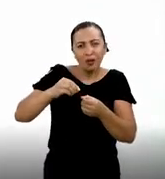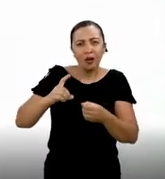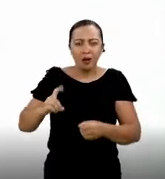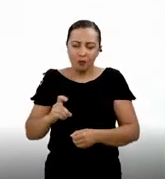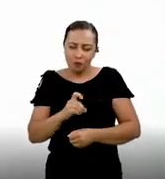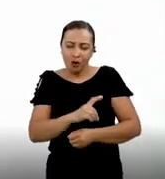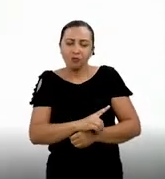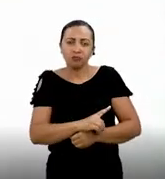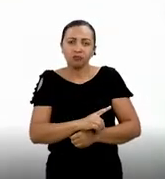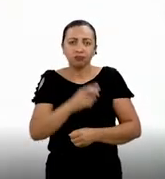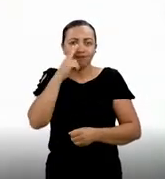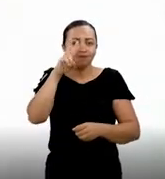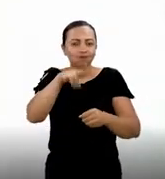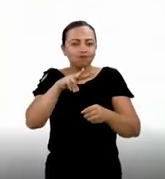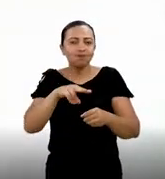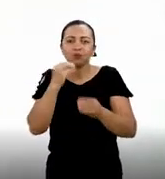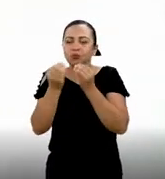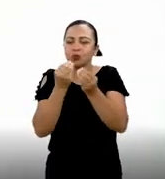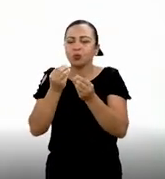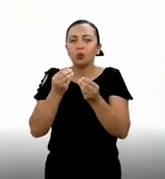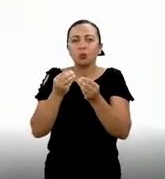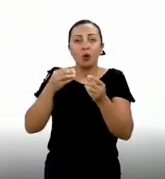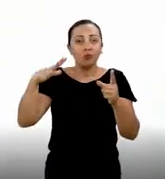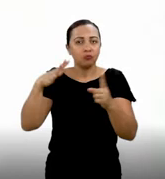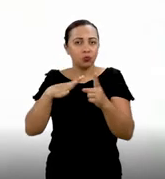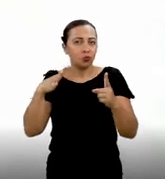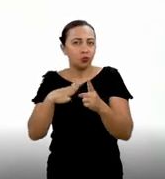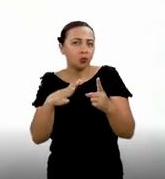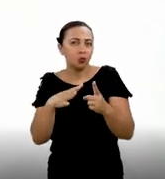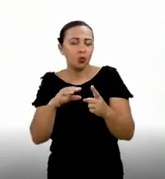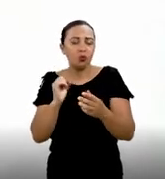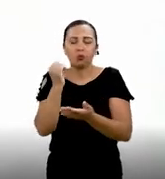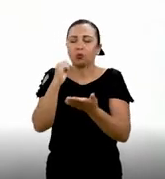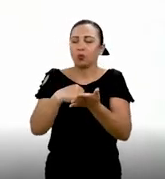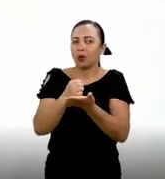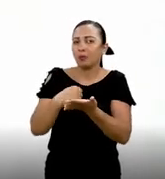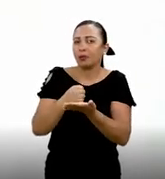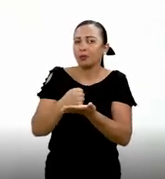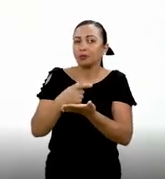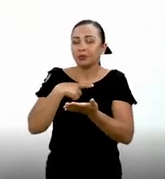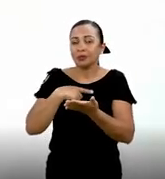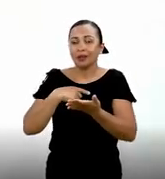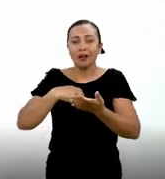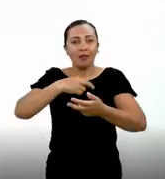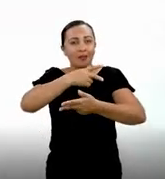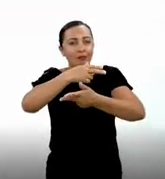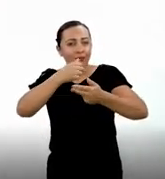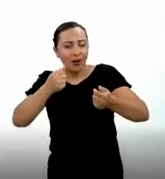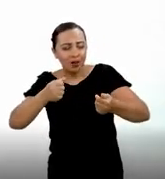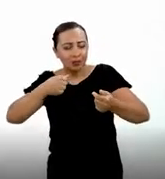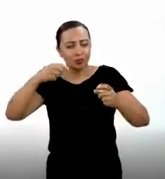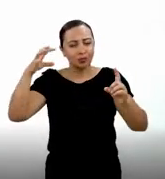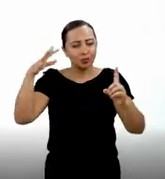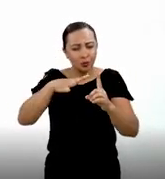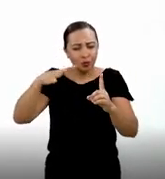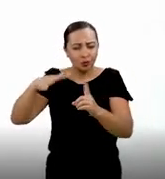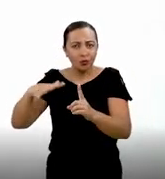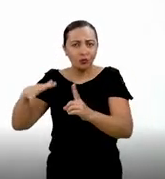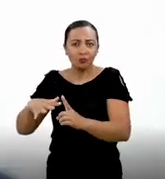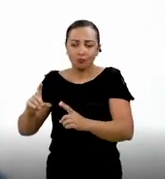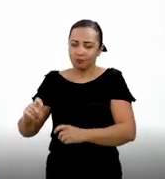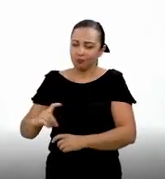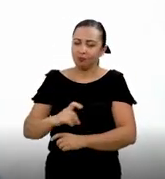assim como tem ações vários alvos diferentes e isso eles vão dar continuidade